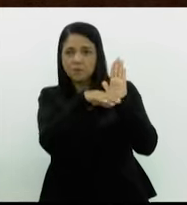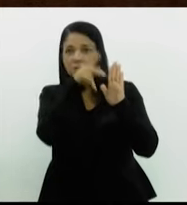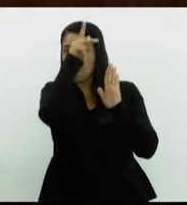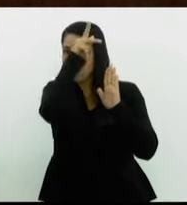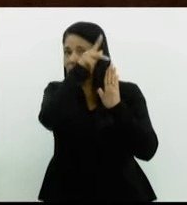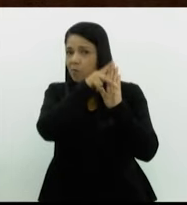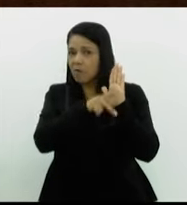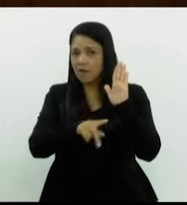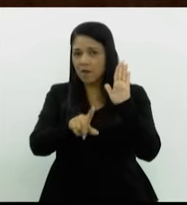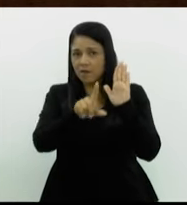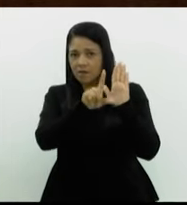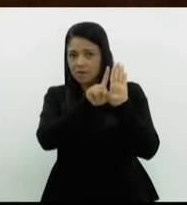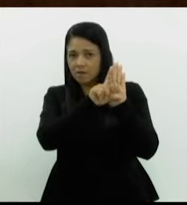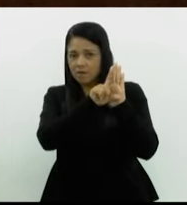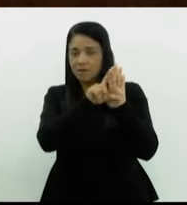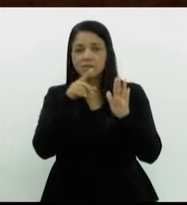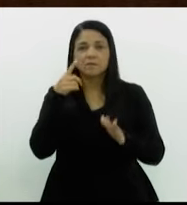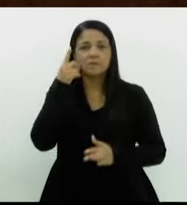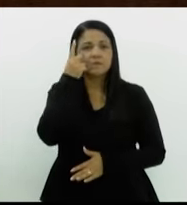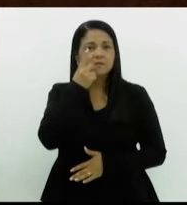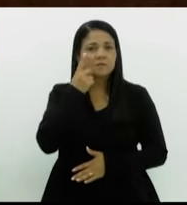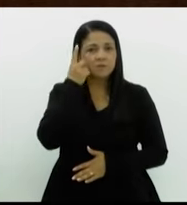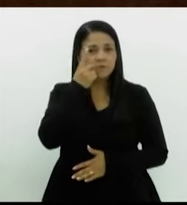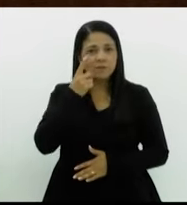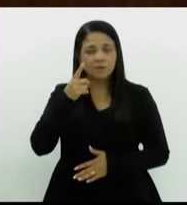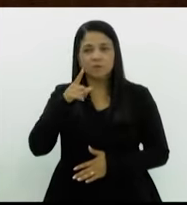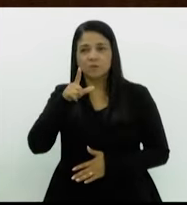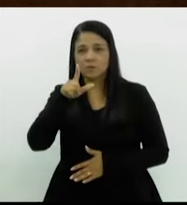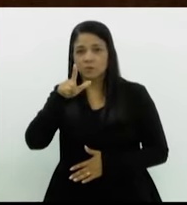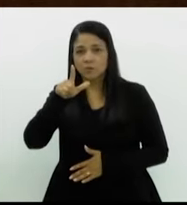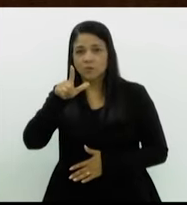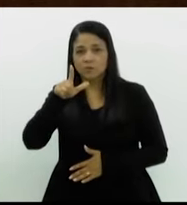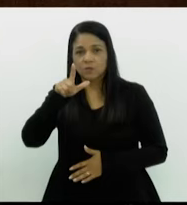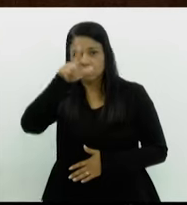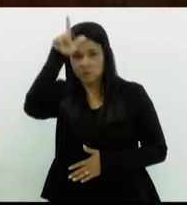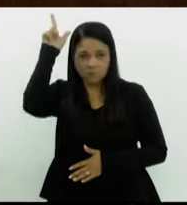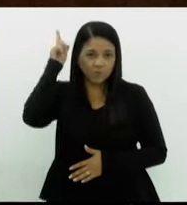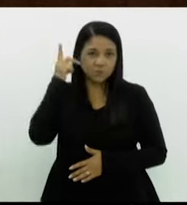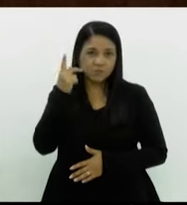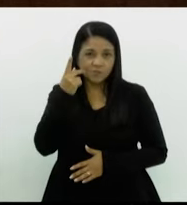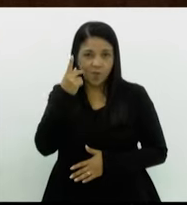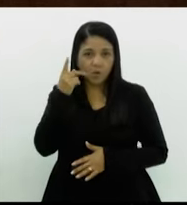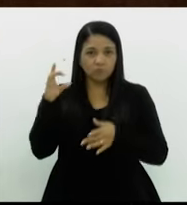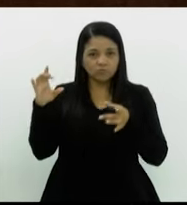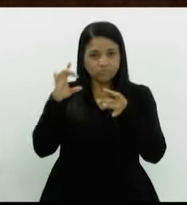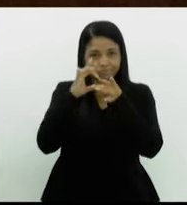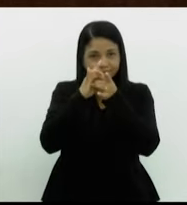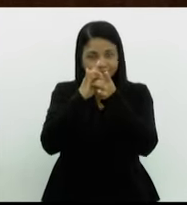projeto do deputado Luiz Paulo e deputado Caiado.